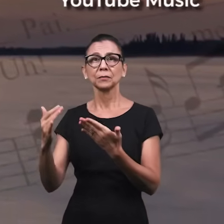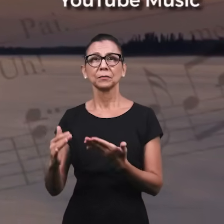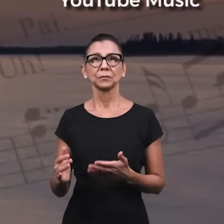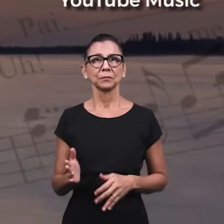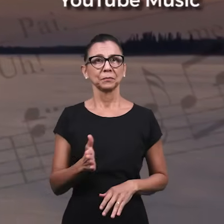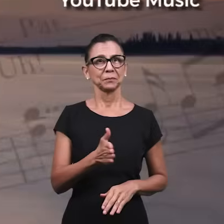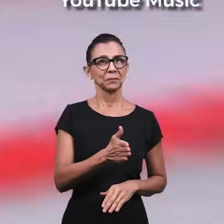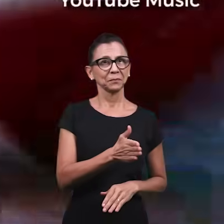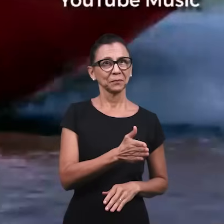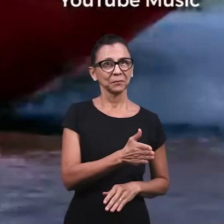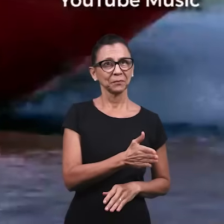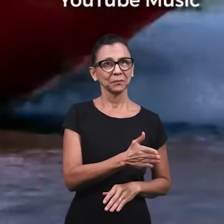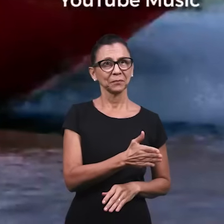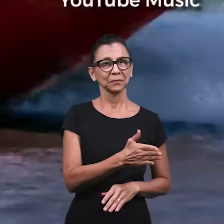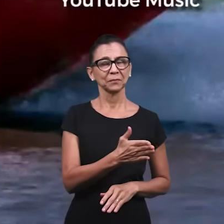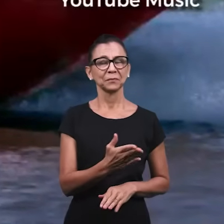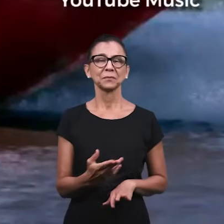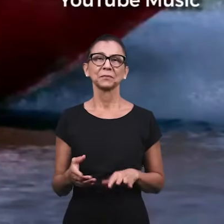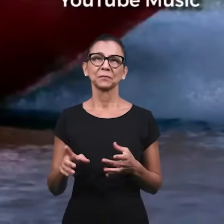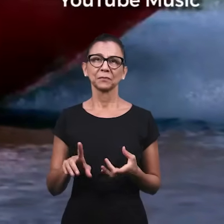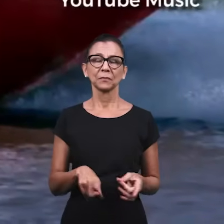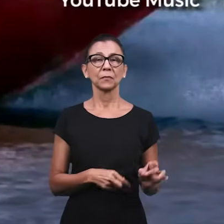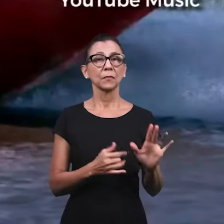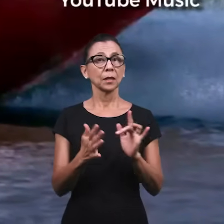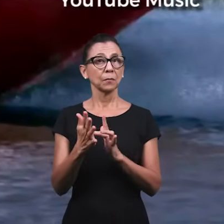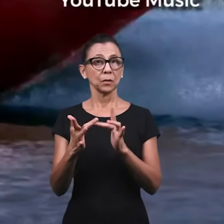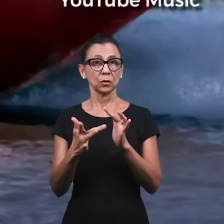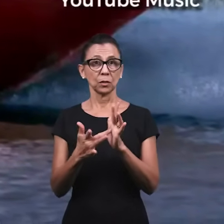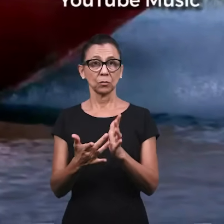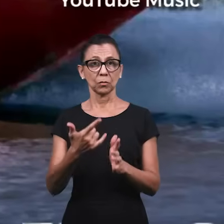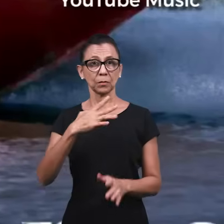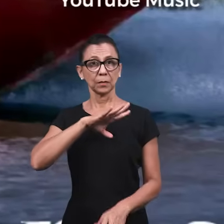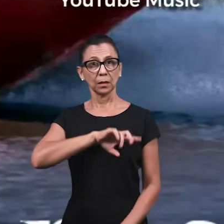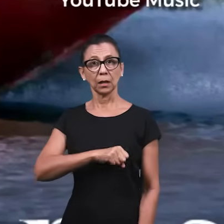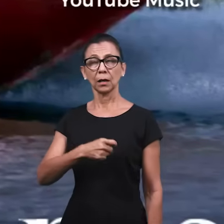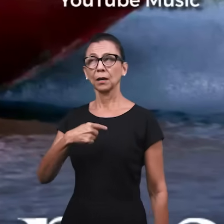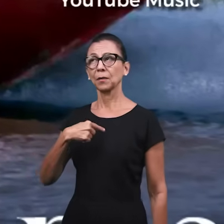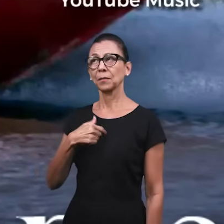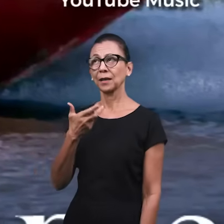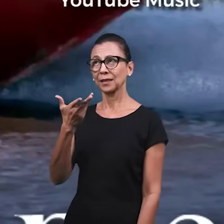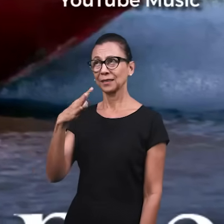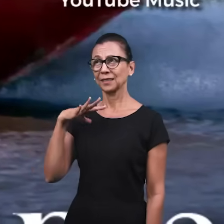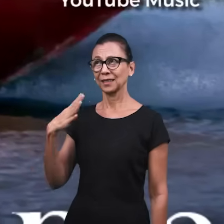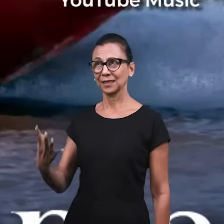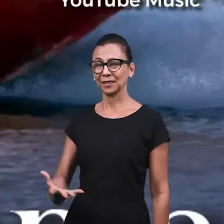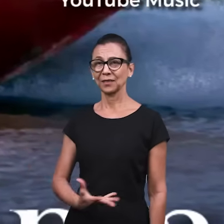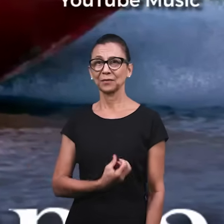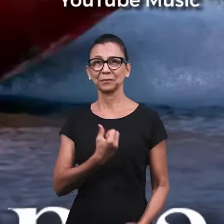gratidão. Jesus me ama e quer salvar-me. Jesus